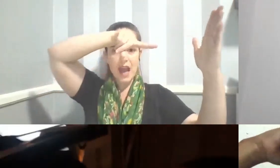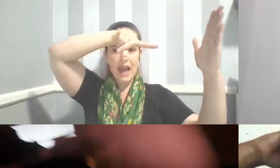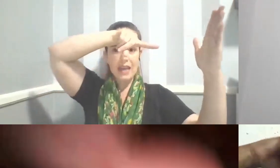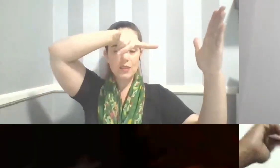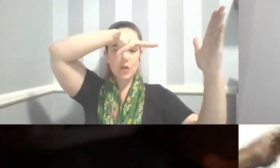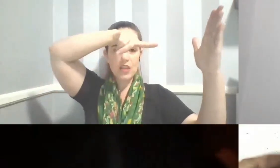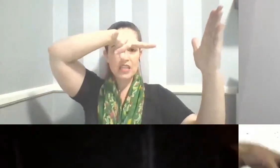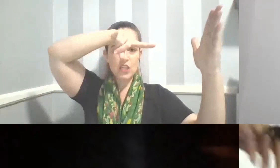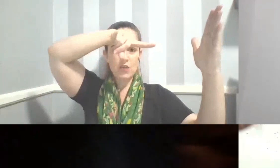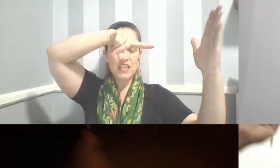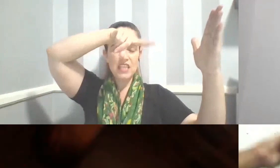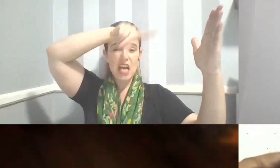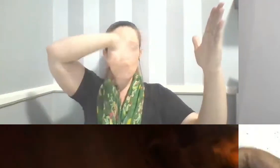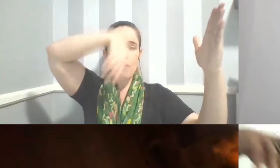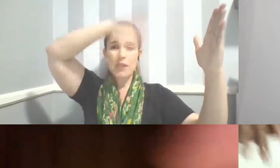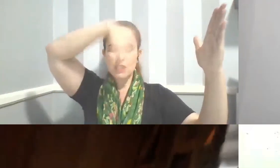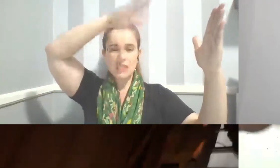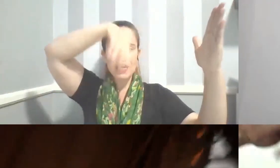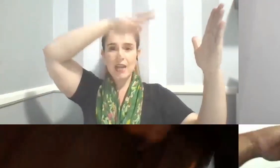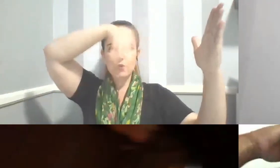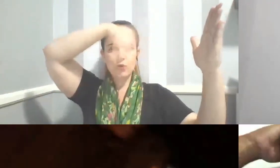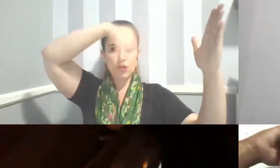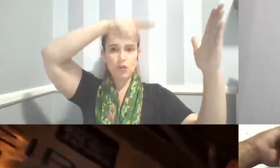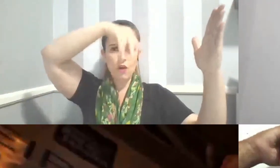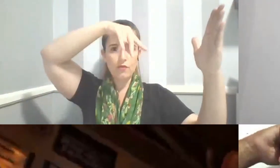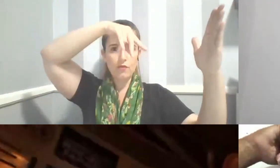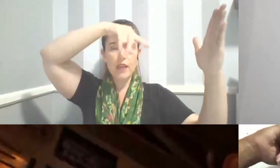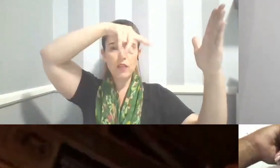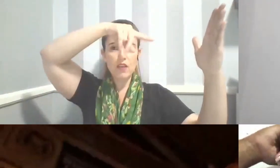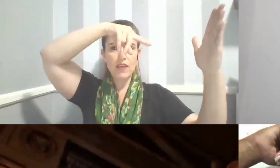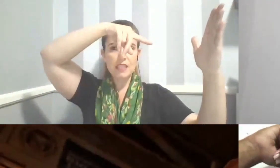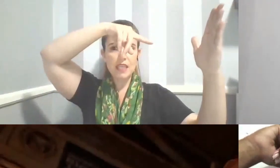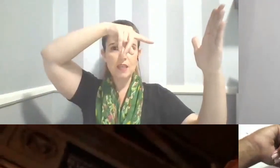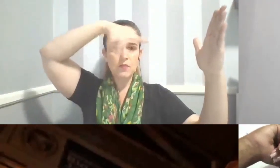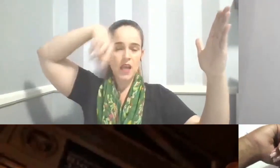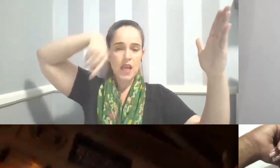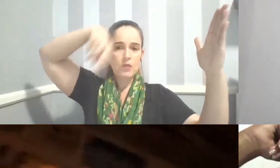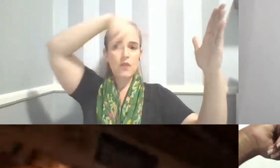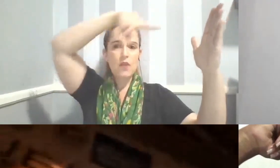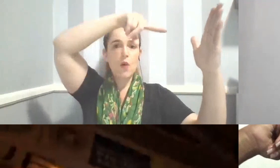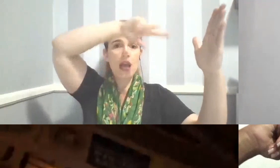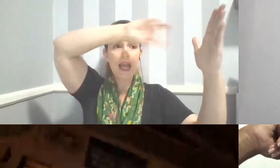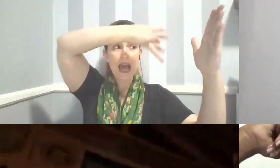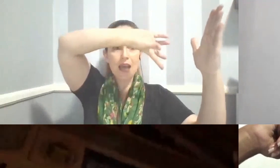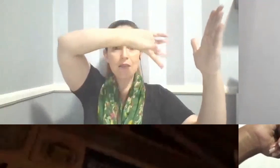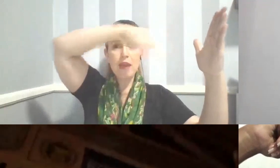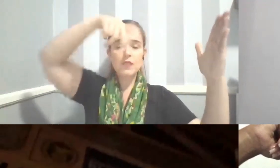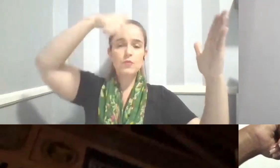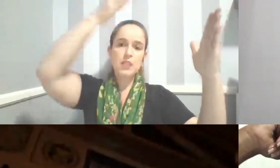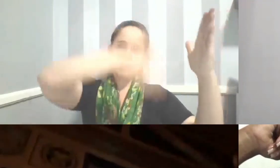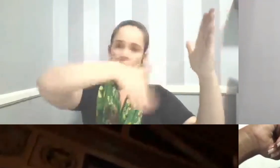olhei aquele torniquete que eu fiz. Começou a sangrar tudo de novo, o que eu tenho que fazer? Eu tenho que correr